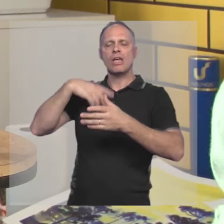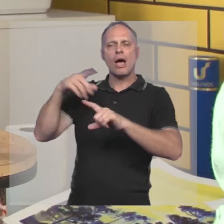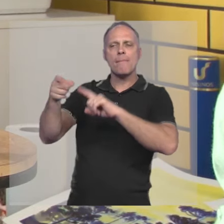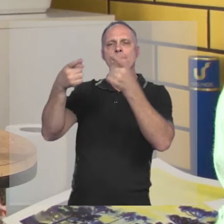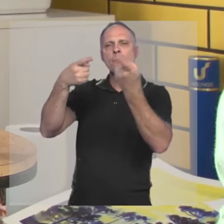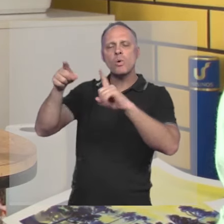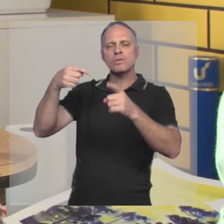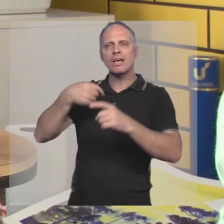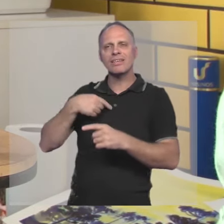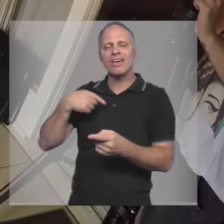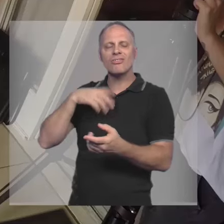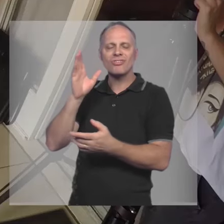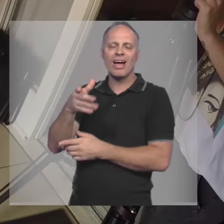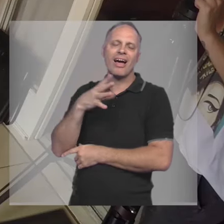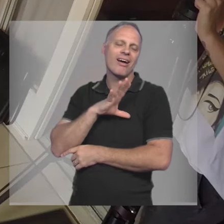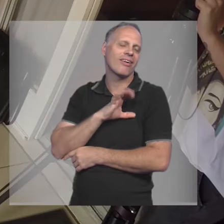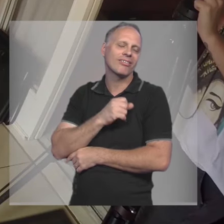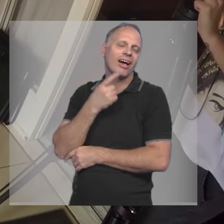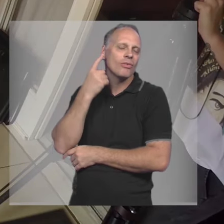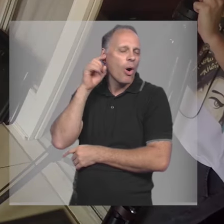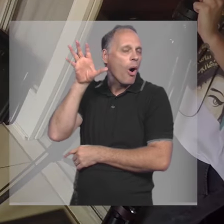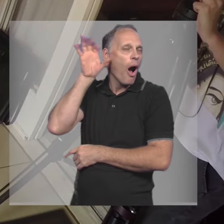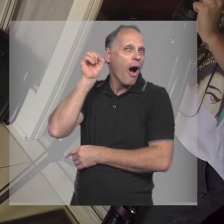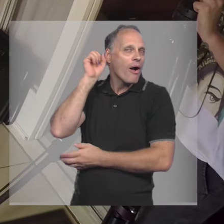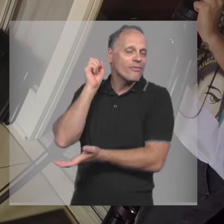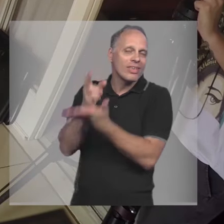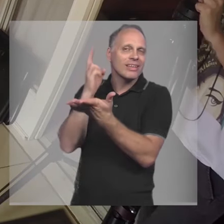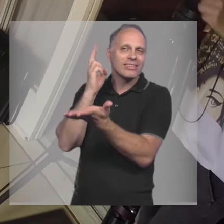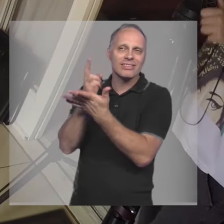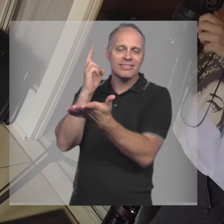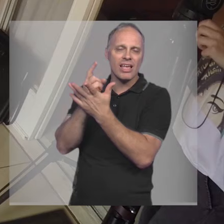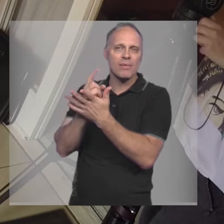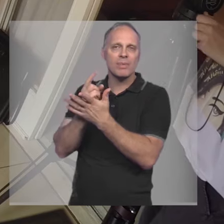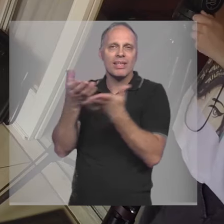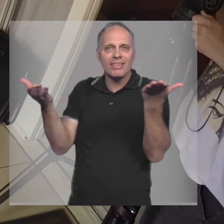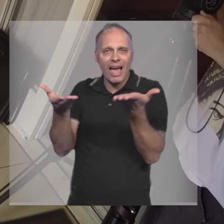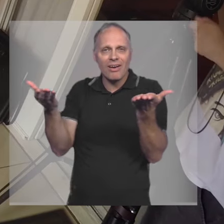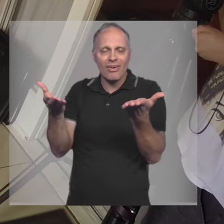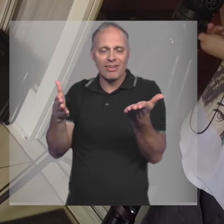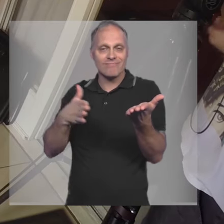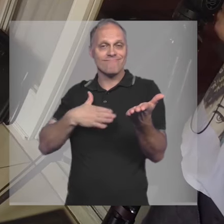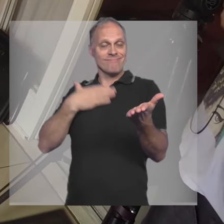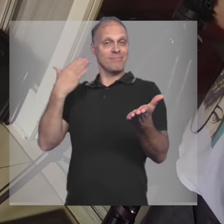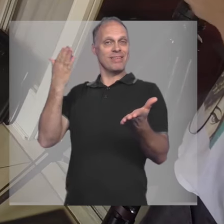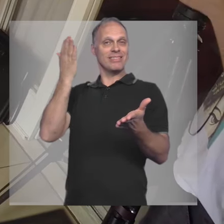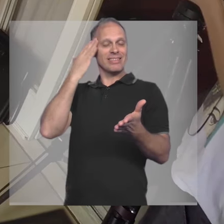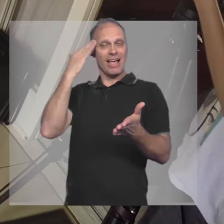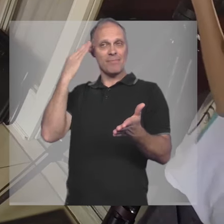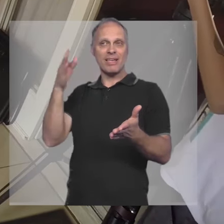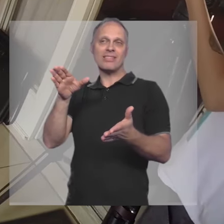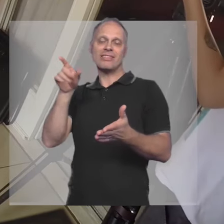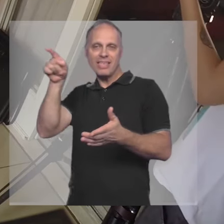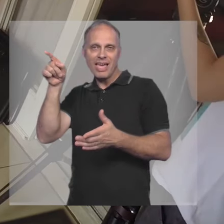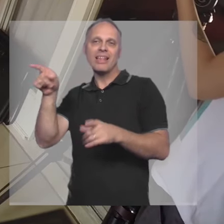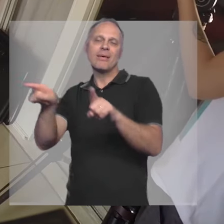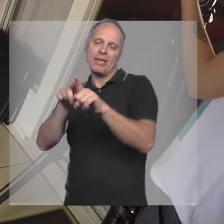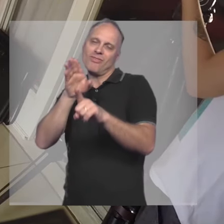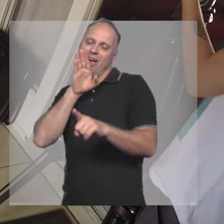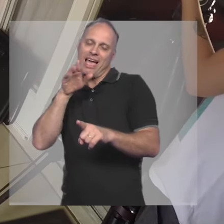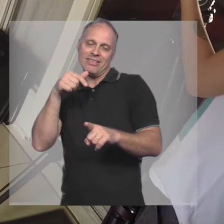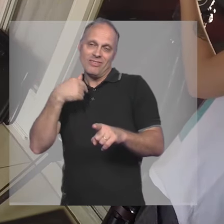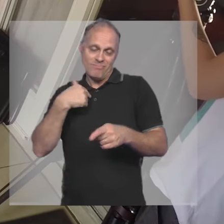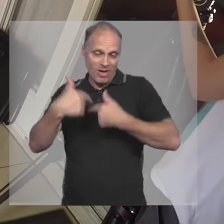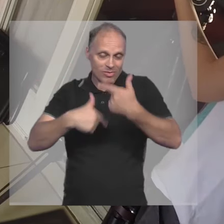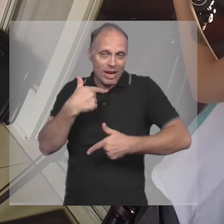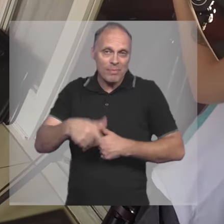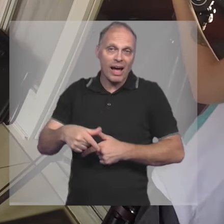eu acompanhava e que era uma pessoa que tu admirava pra caramba e que agora, de repente, tu saber que ele conhece o teu trabalho, que tu